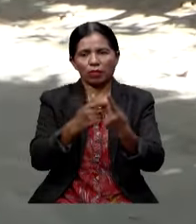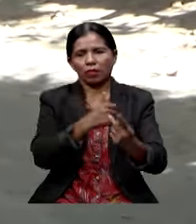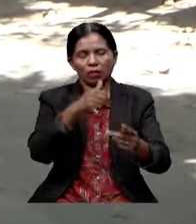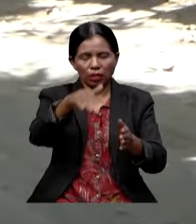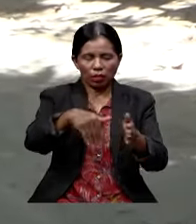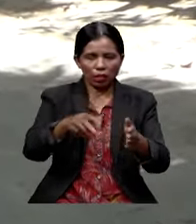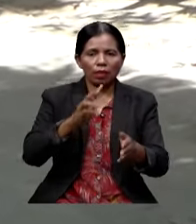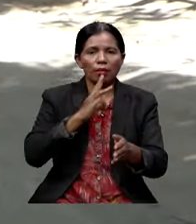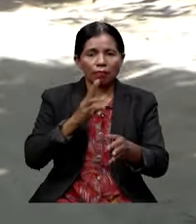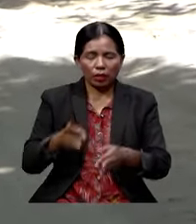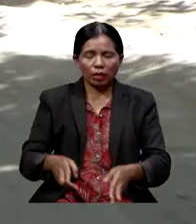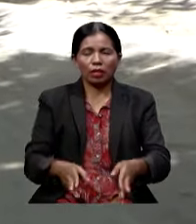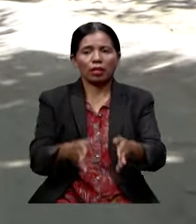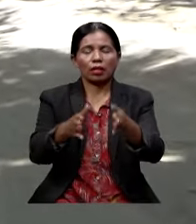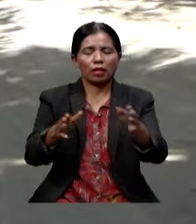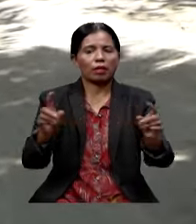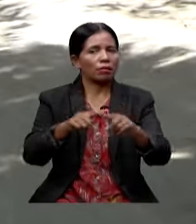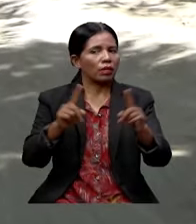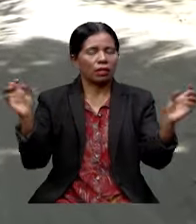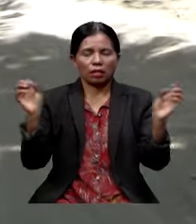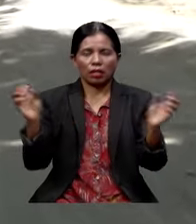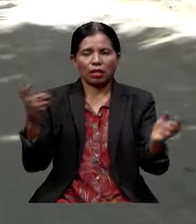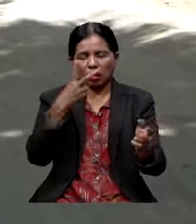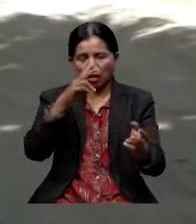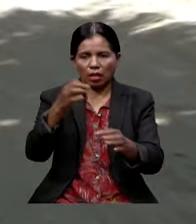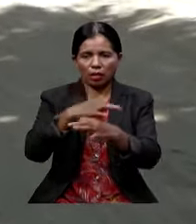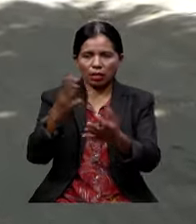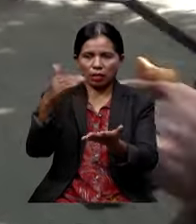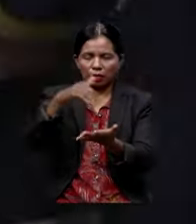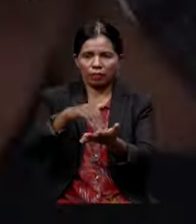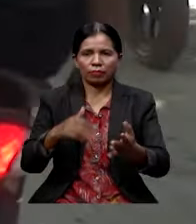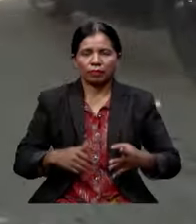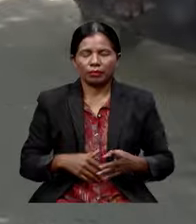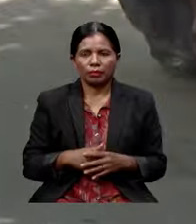tinha bedalan e a estrada clara, mas bem lá a ter o fali. Abraão Moral, GMN.